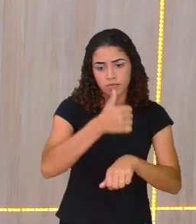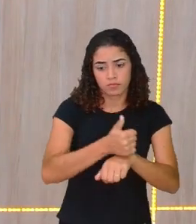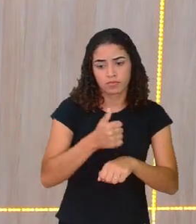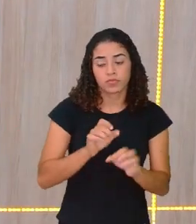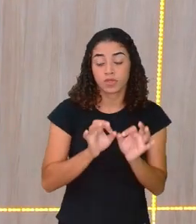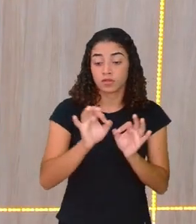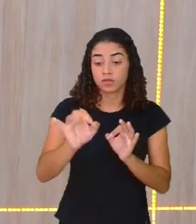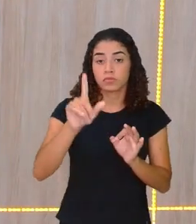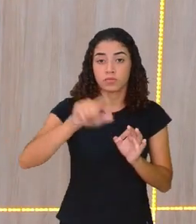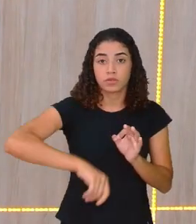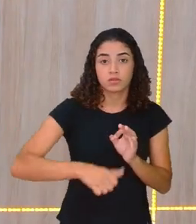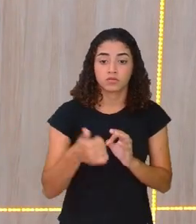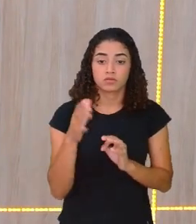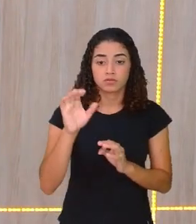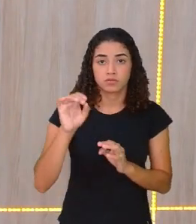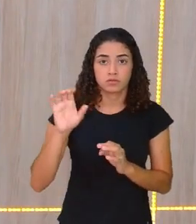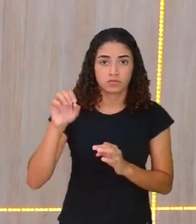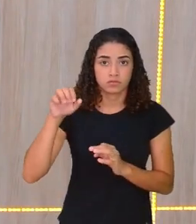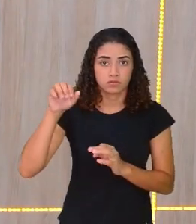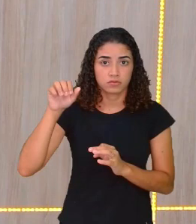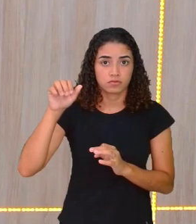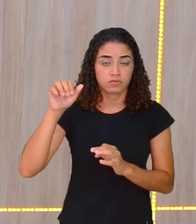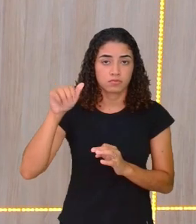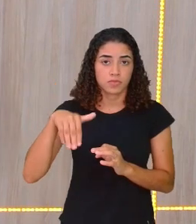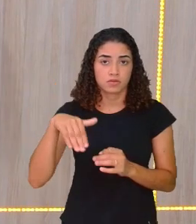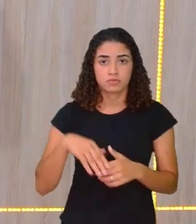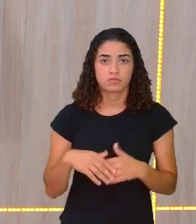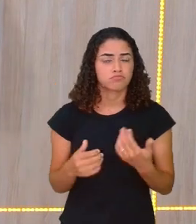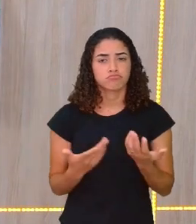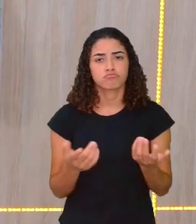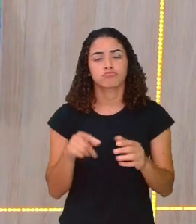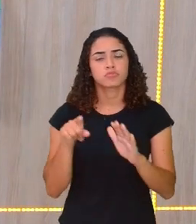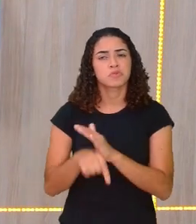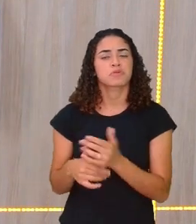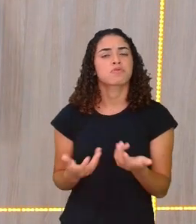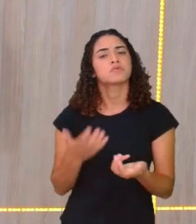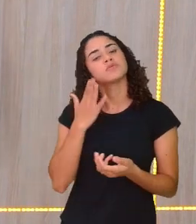diâmetro mede 100 metros. O que a questão quer saber?